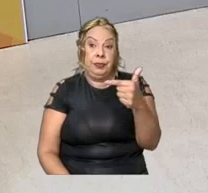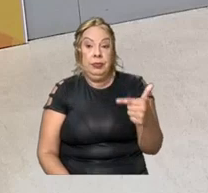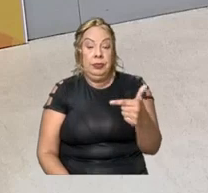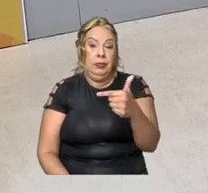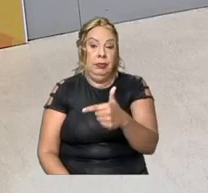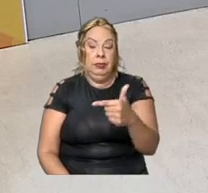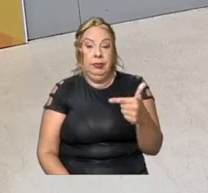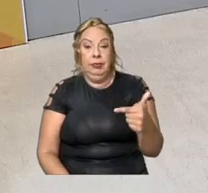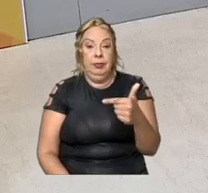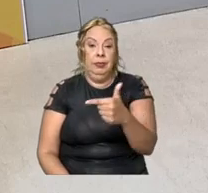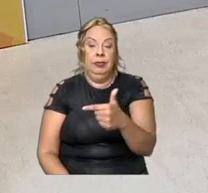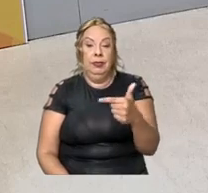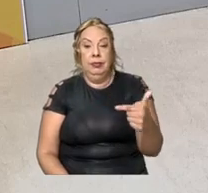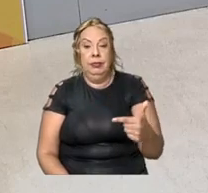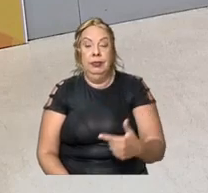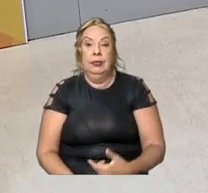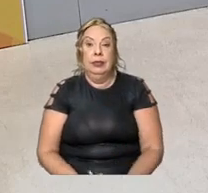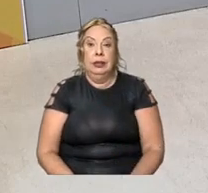22, decide.